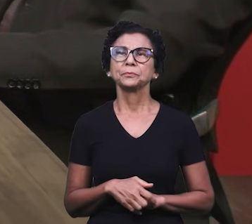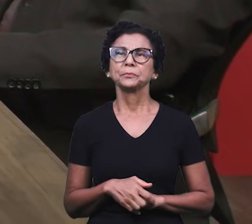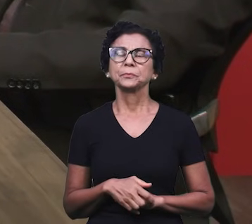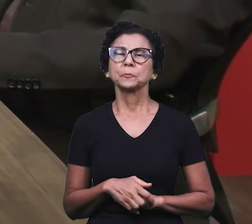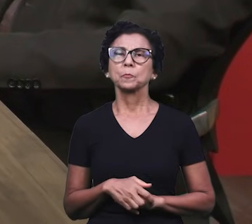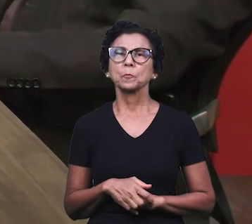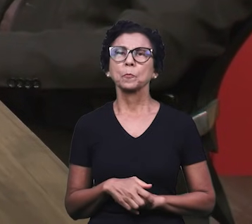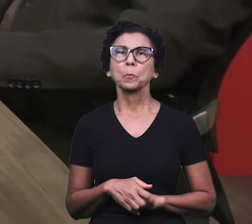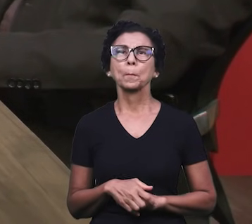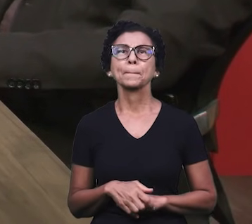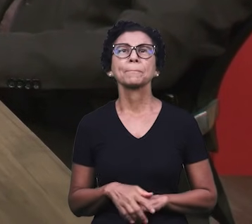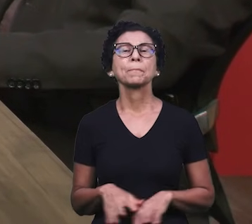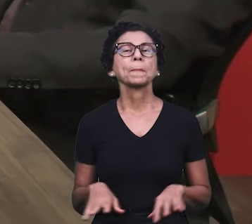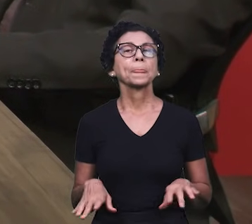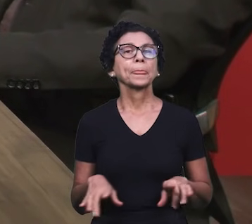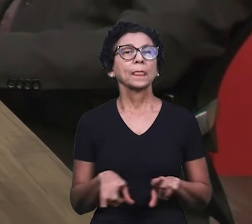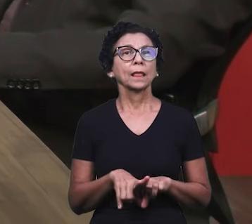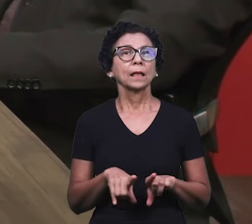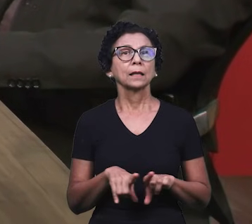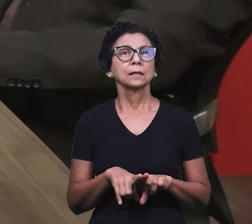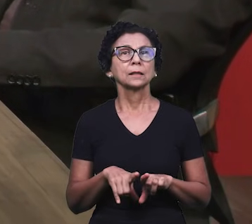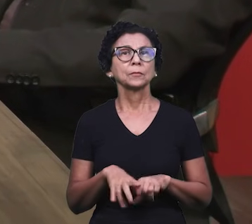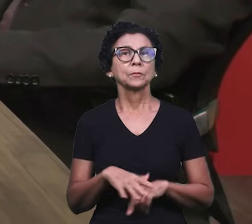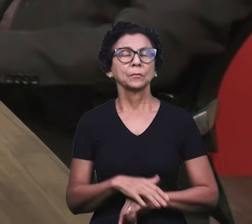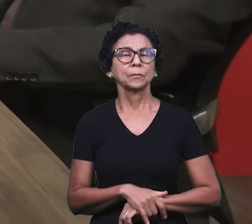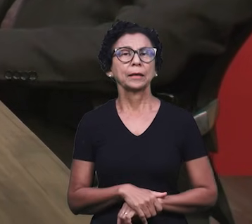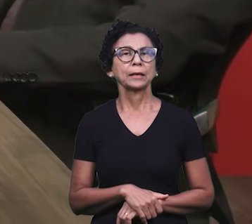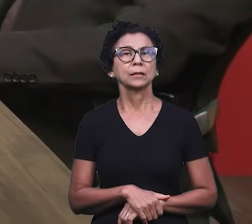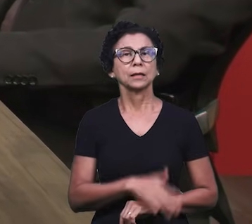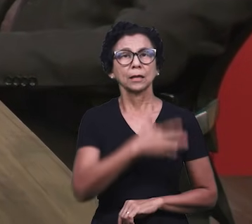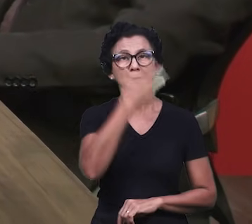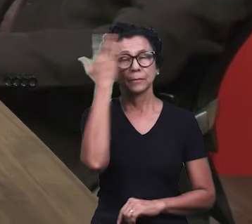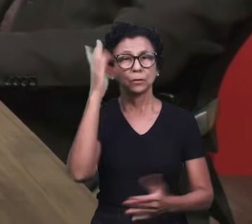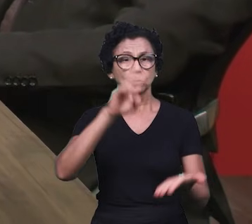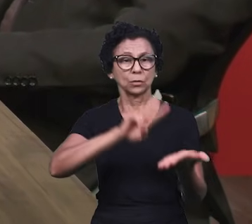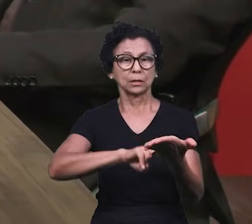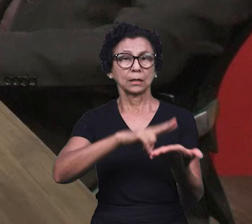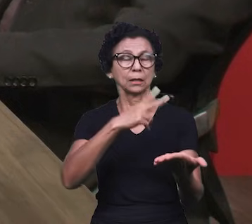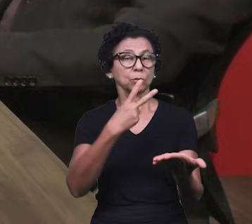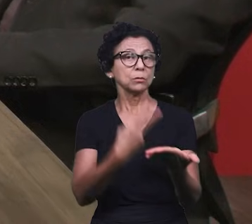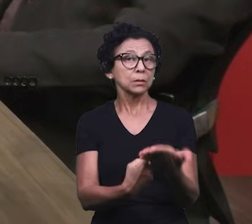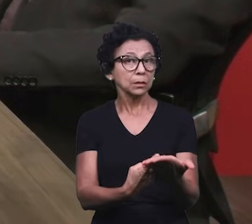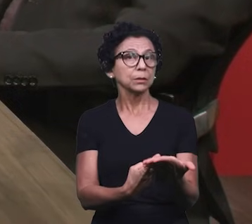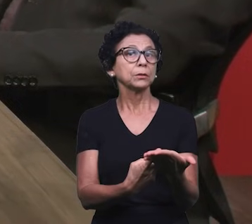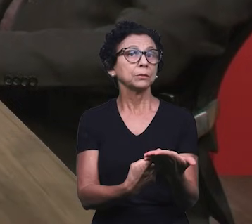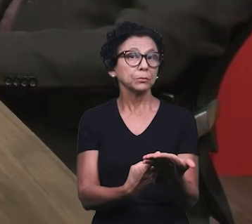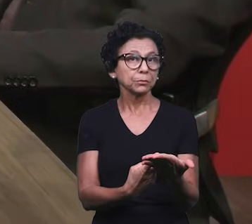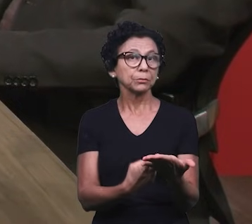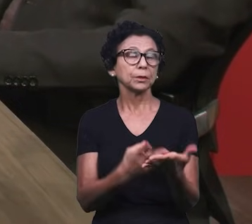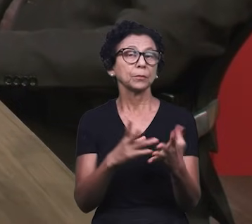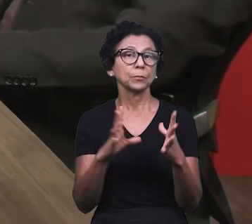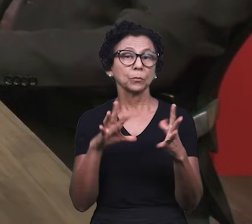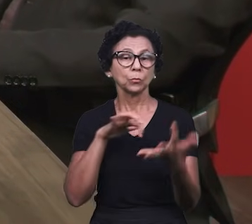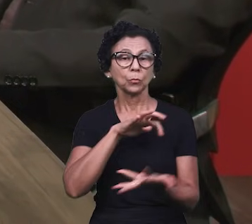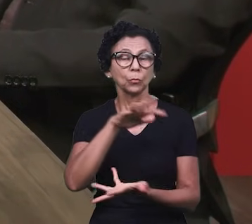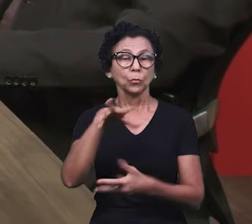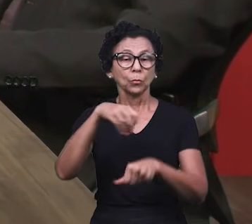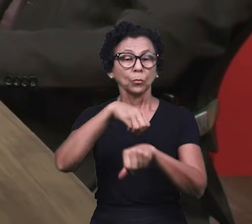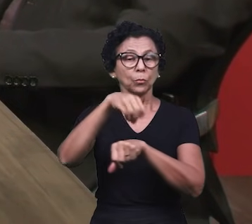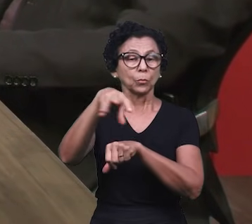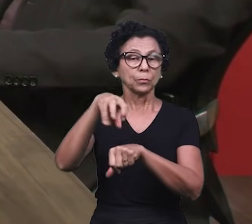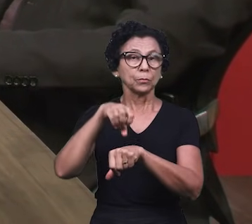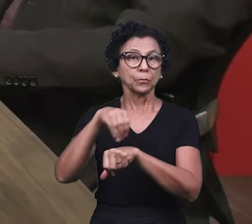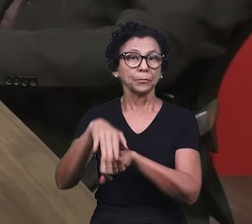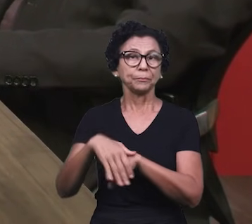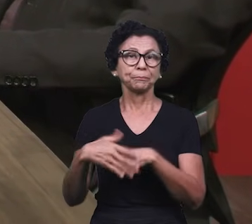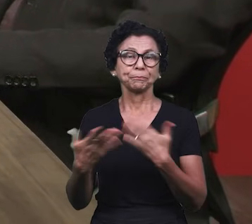Nós ainda tivemos também o auxílio dos tradutores, né? E como foi algo via satélite transmitido para todo mundo,